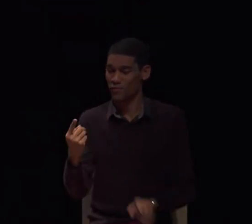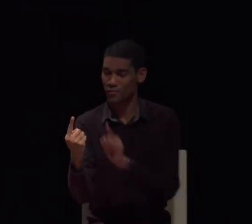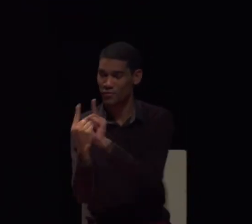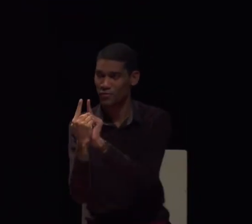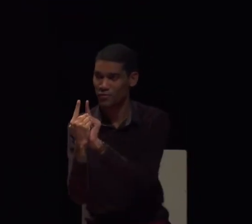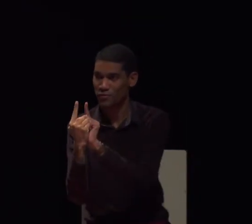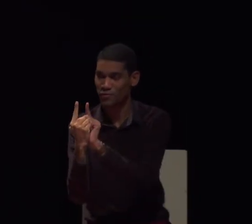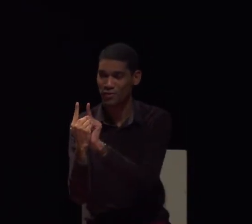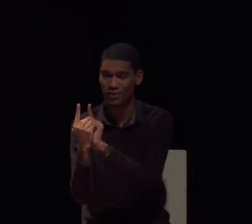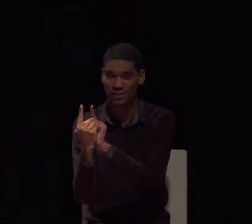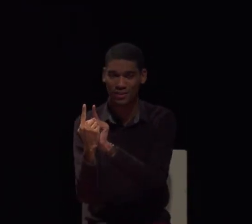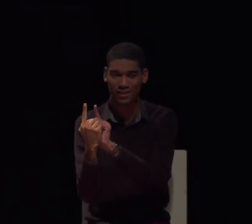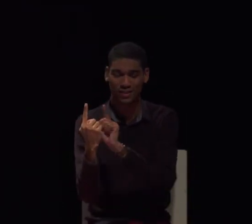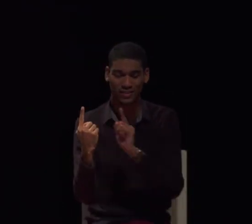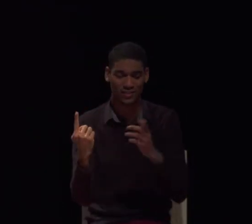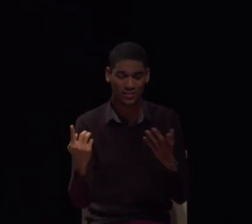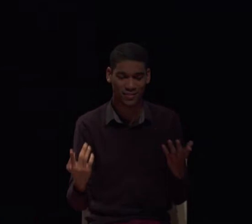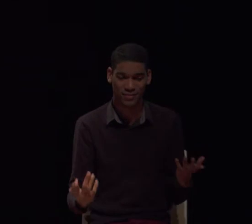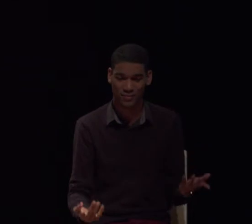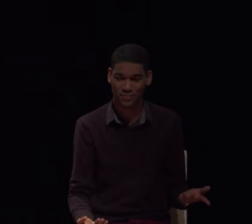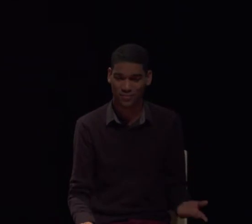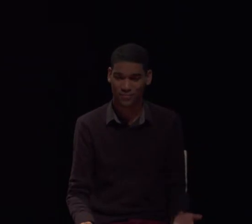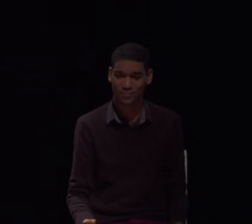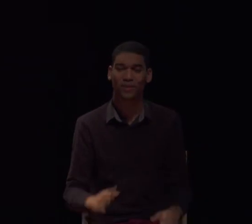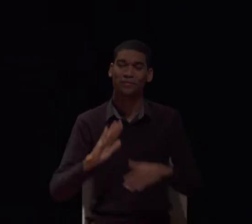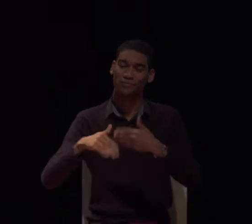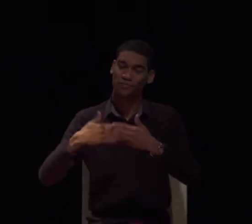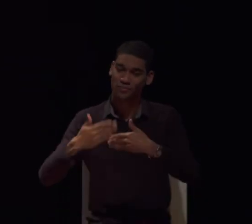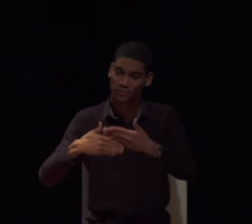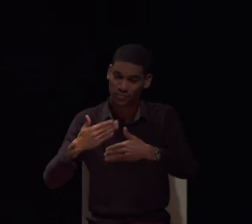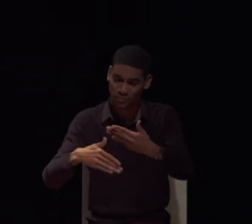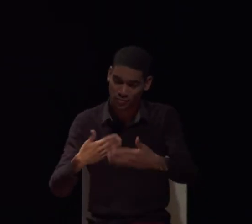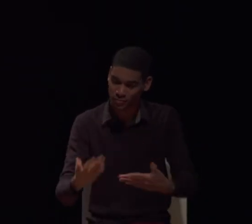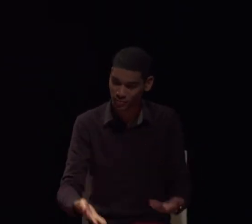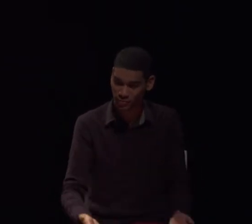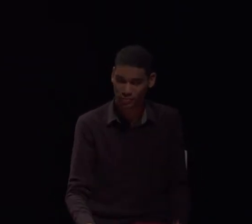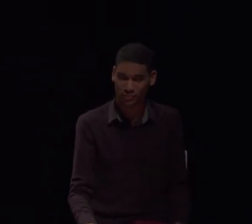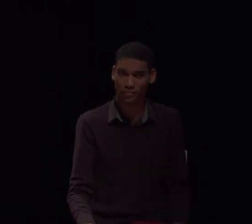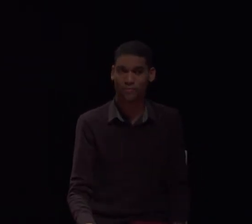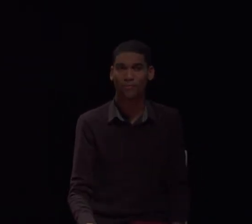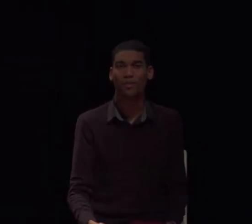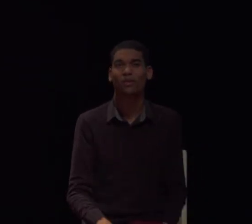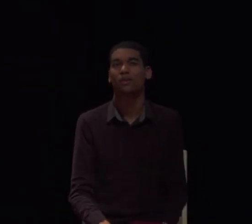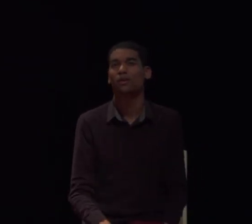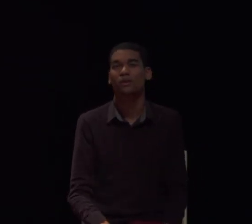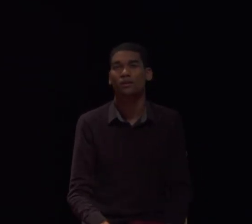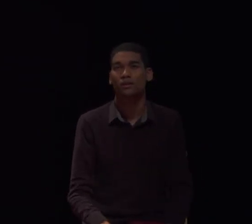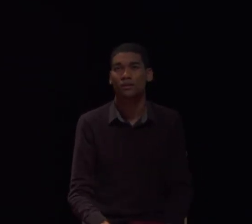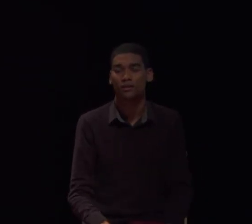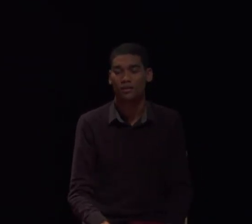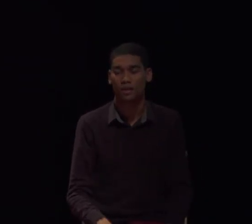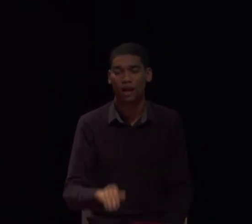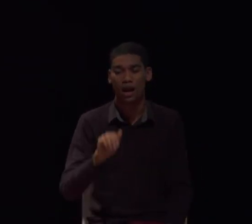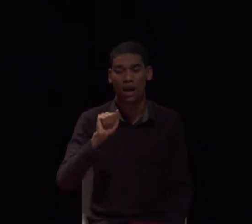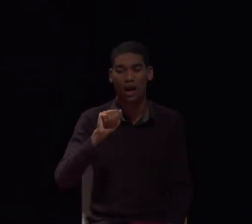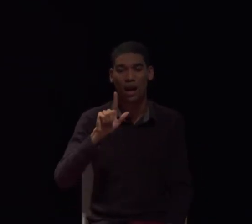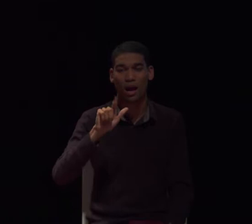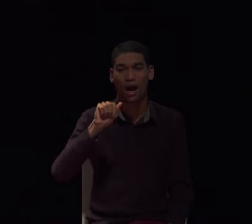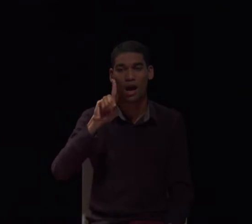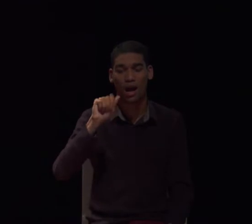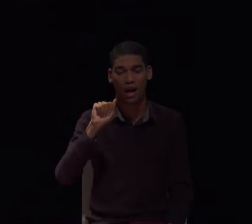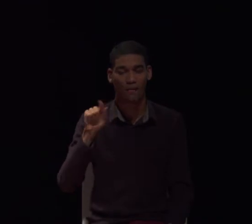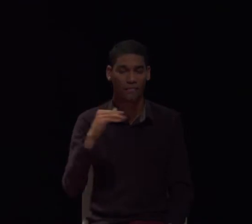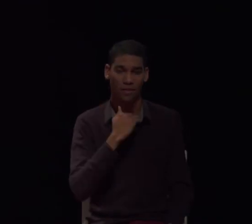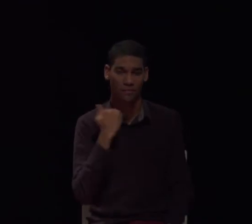alda eu encontrei com a dona alda até o falecimento dela poucos anos